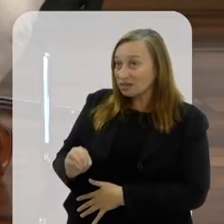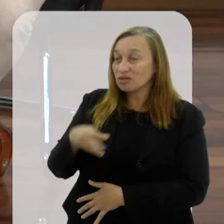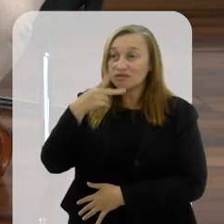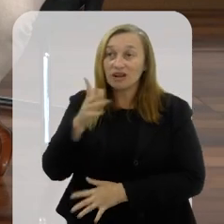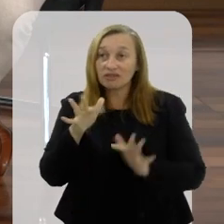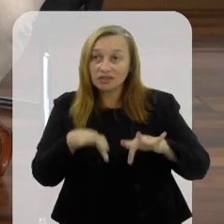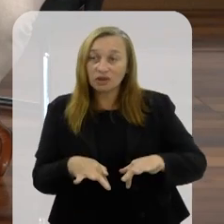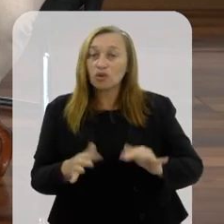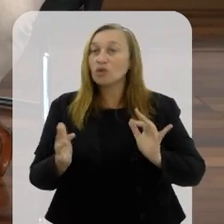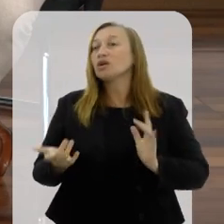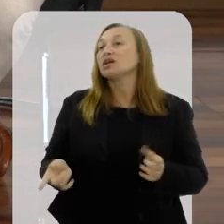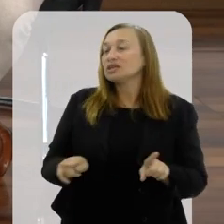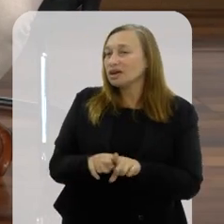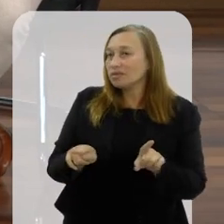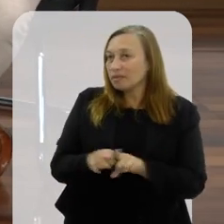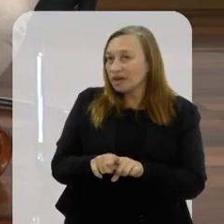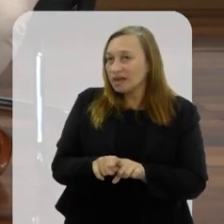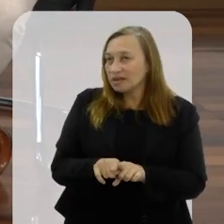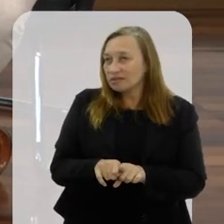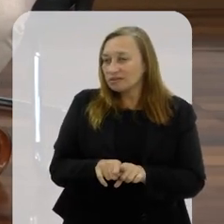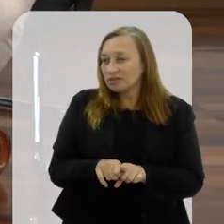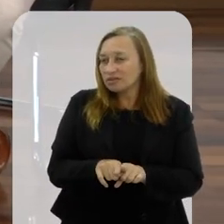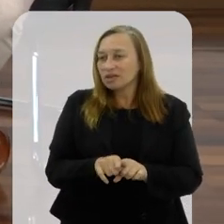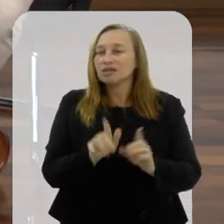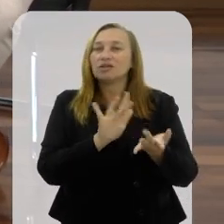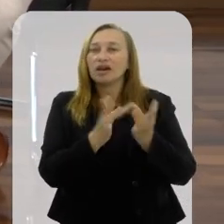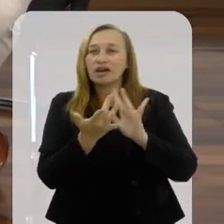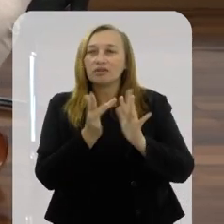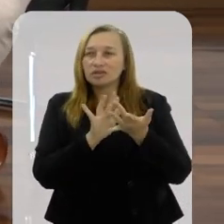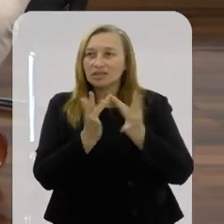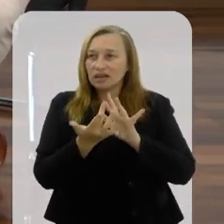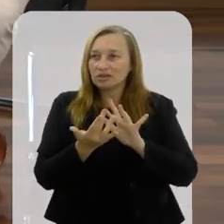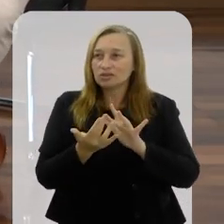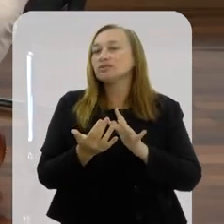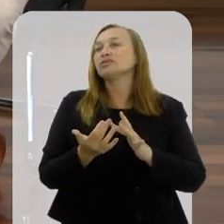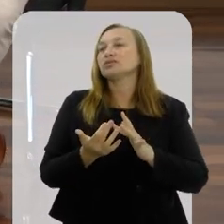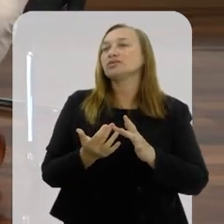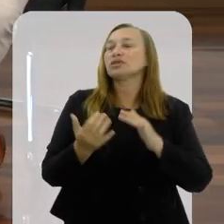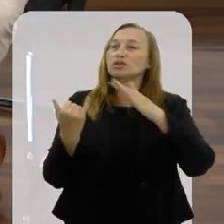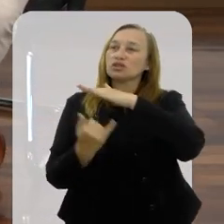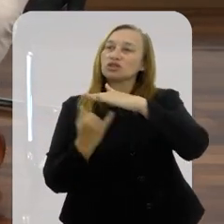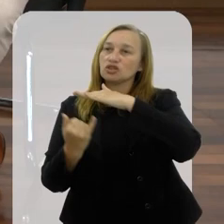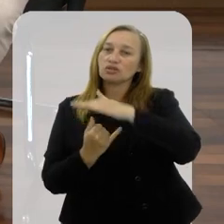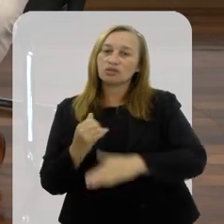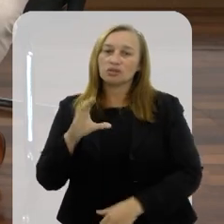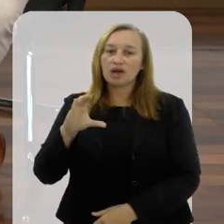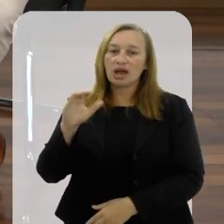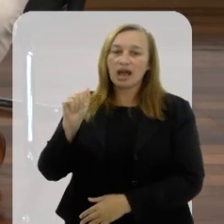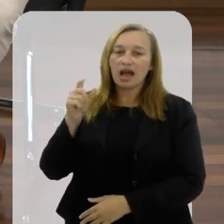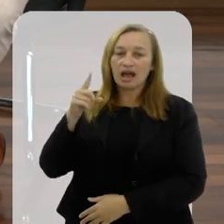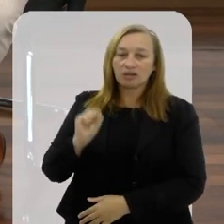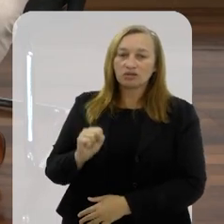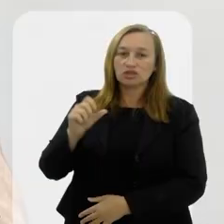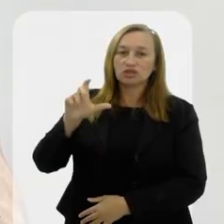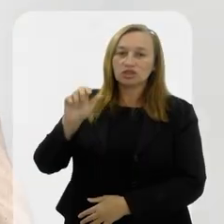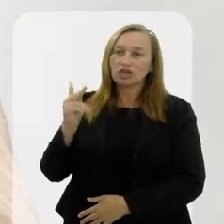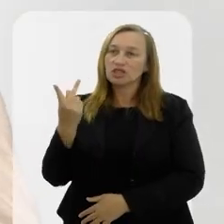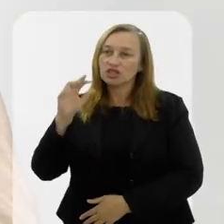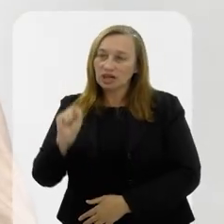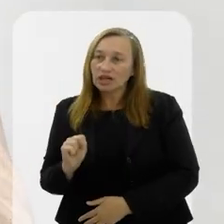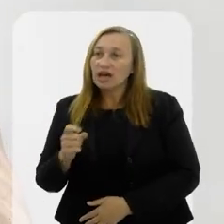Professor Ricardo, suas considerações finais e um contato também do Instituto Carlos Chagas para aqueles que se interessarem pelo seu projeto.